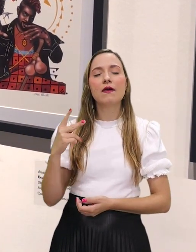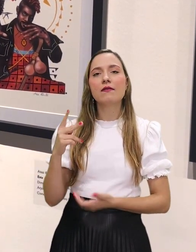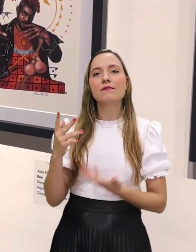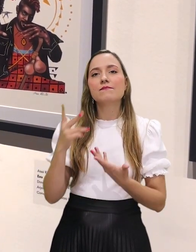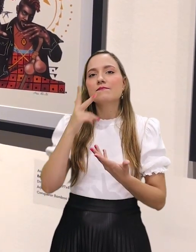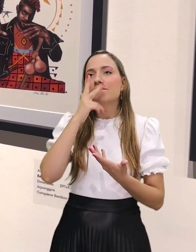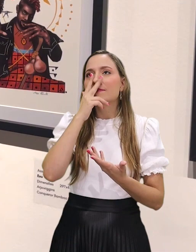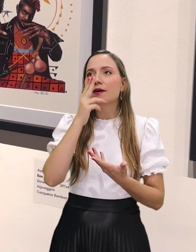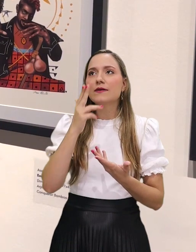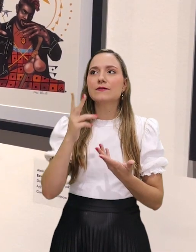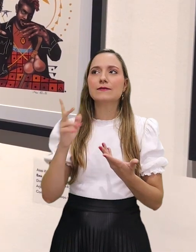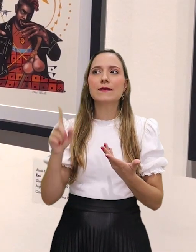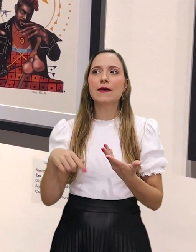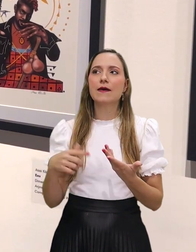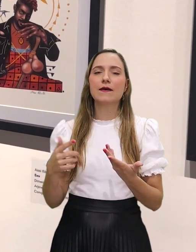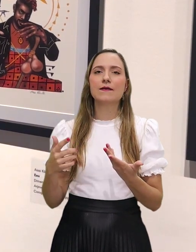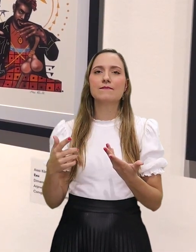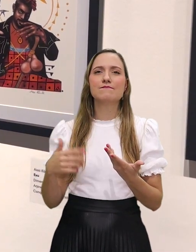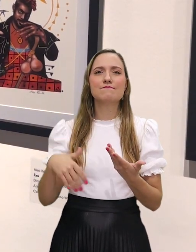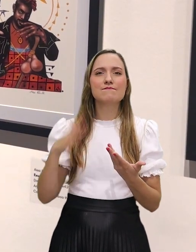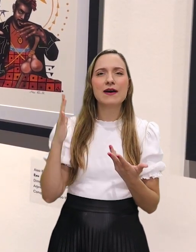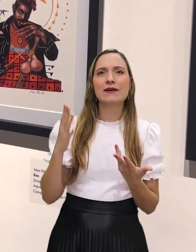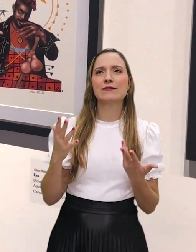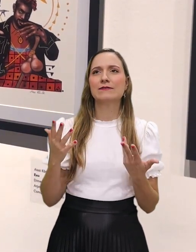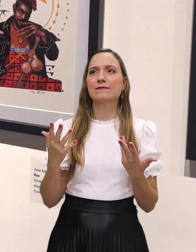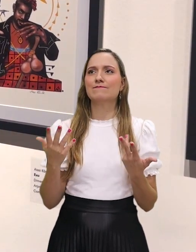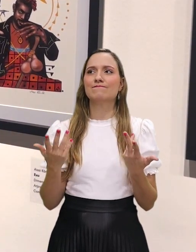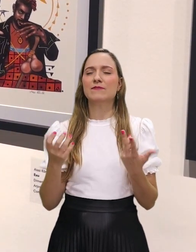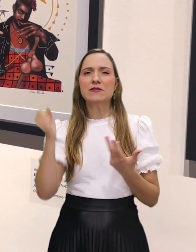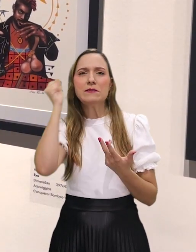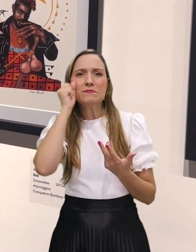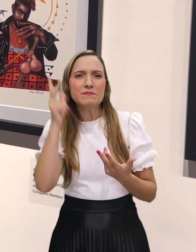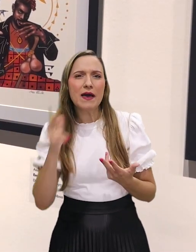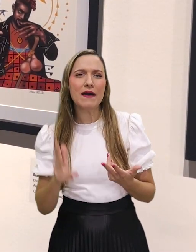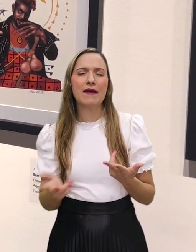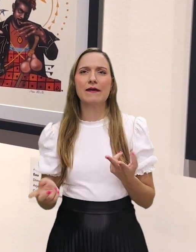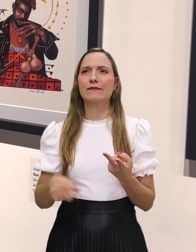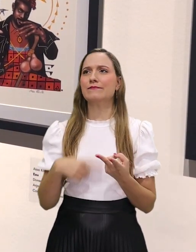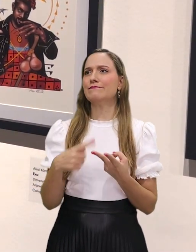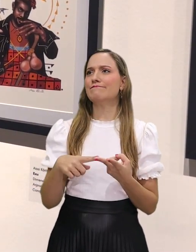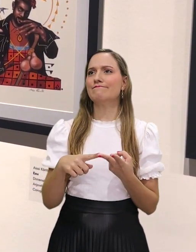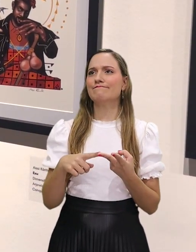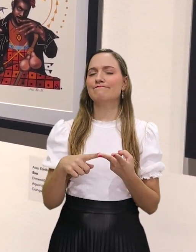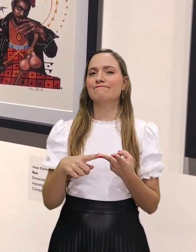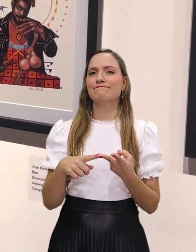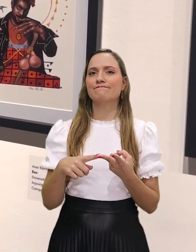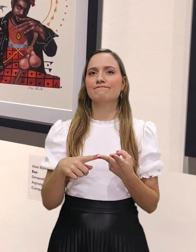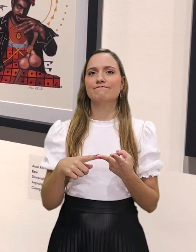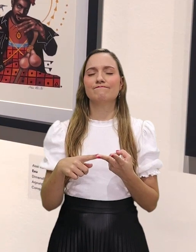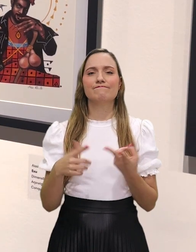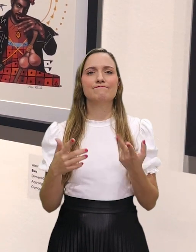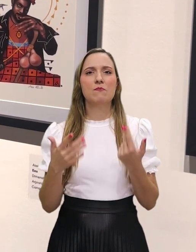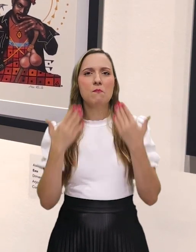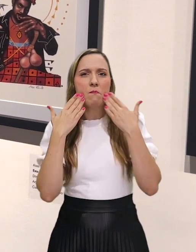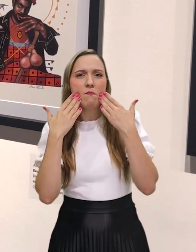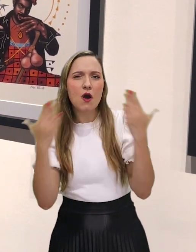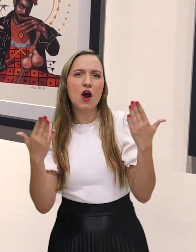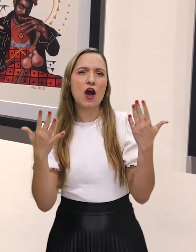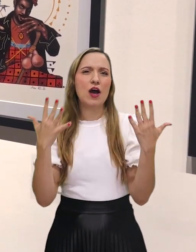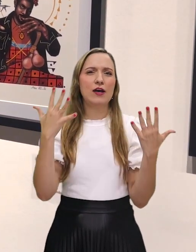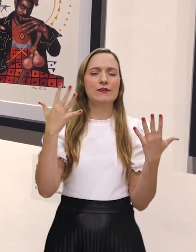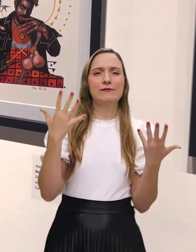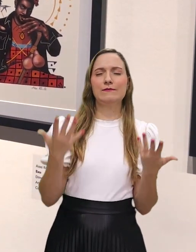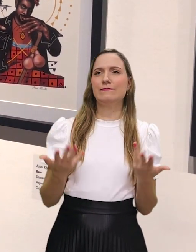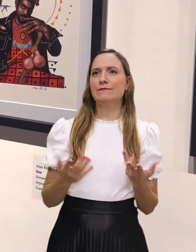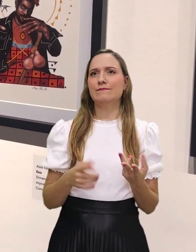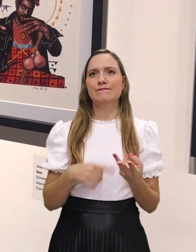da malandragem, ele está no campo da sensualidade, ele é o mensageiro né? Ele é como